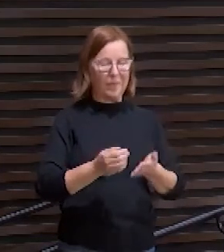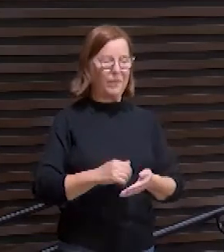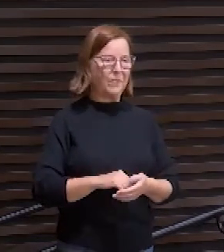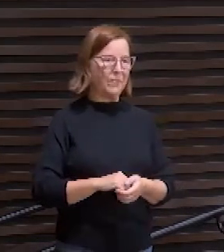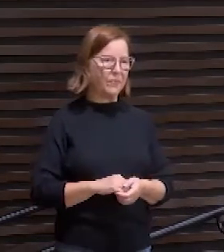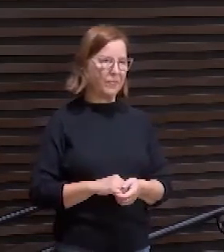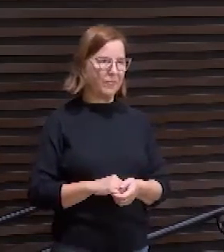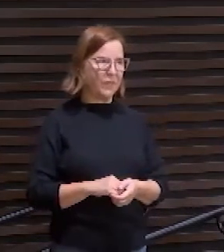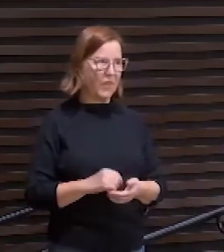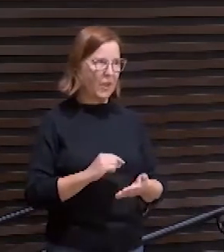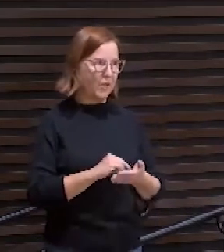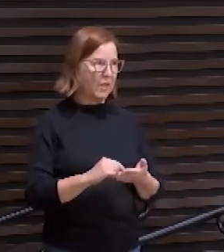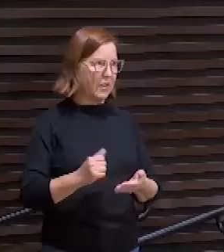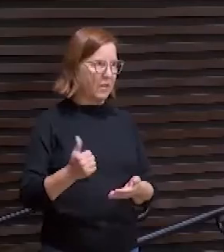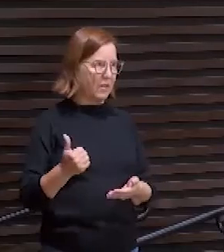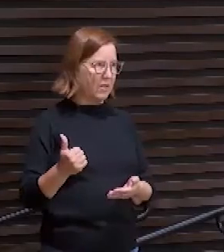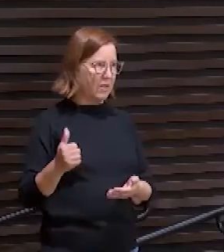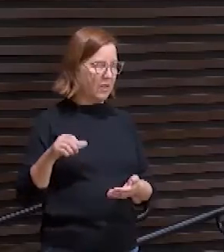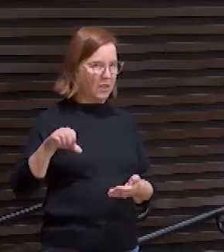No versículo 19,